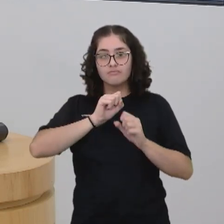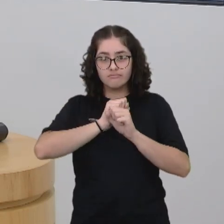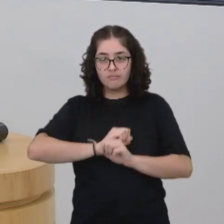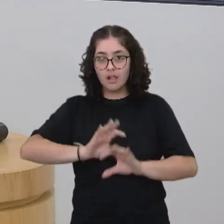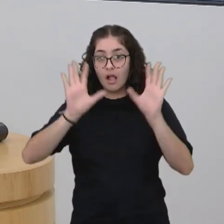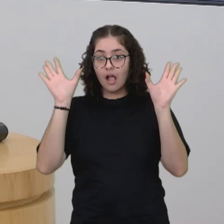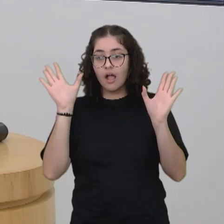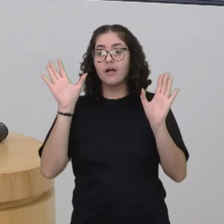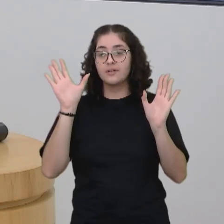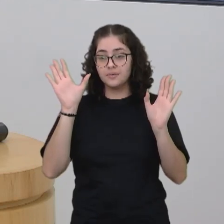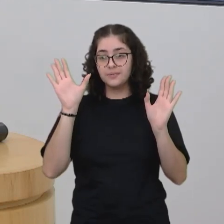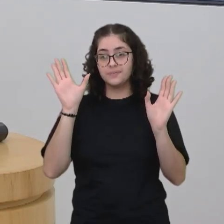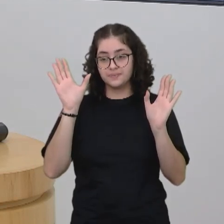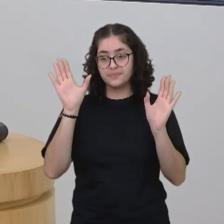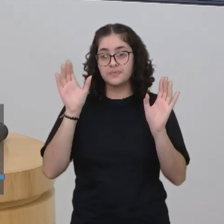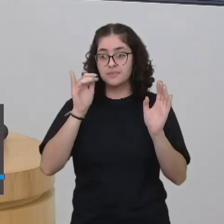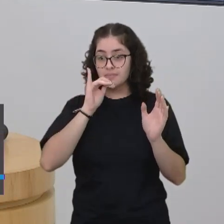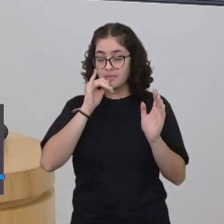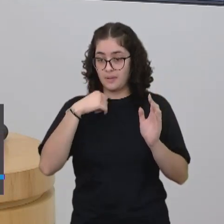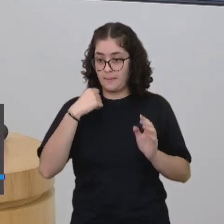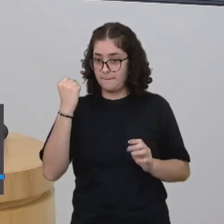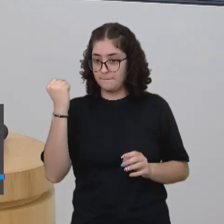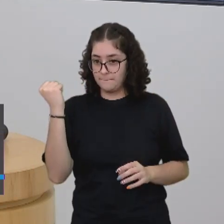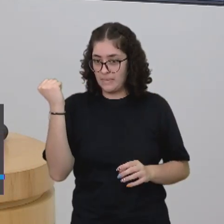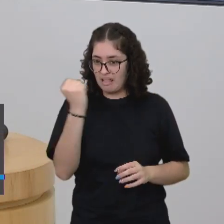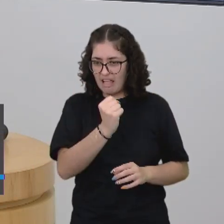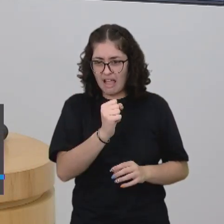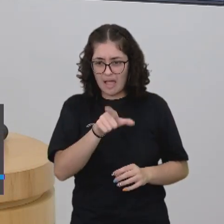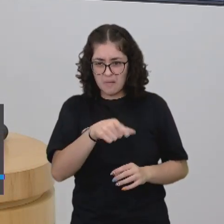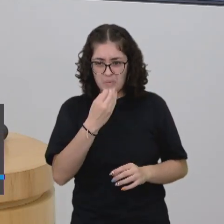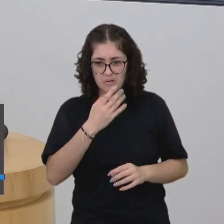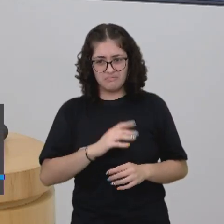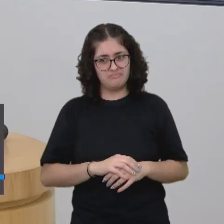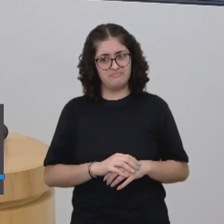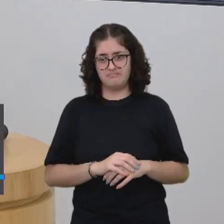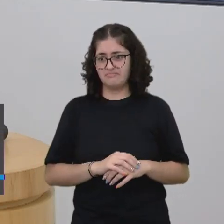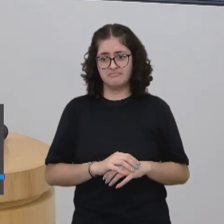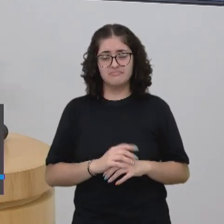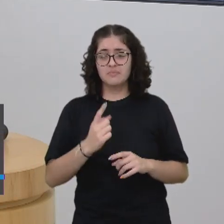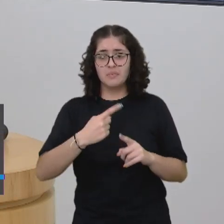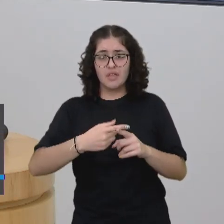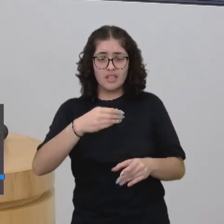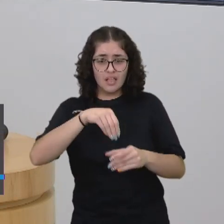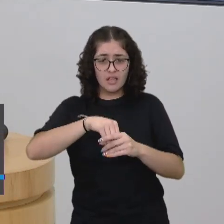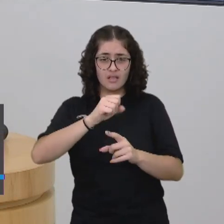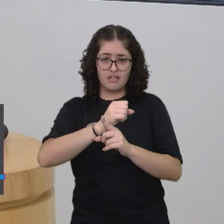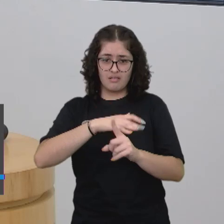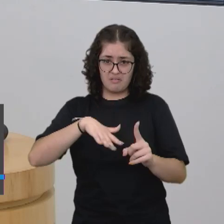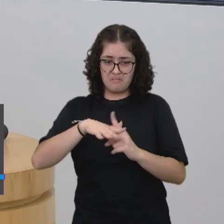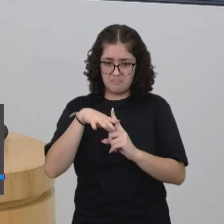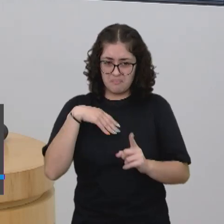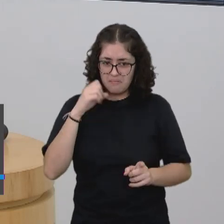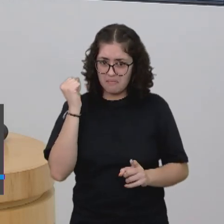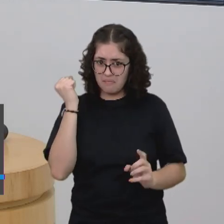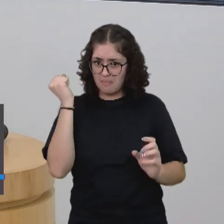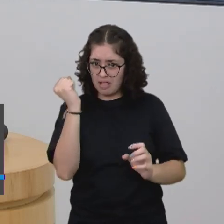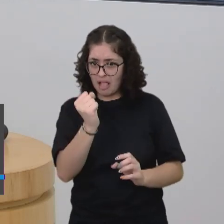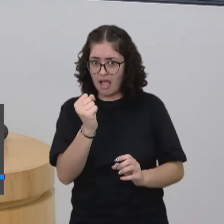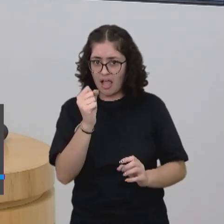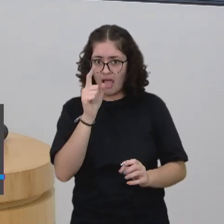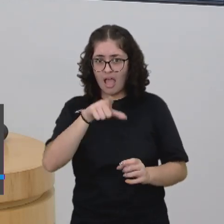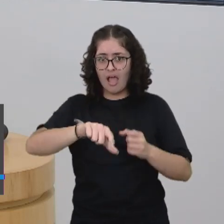cabeça que matar não é um bagulho legal. Por quê? Porque dentro da nossa sociedade, matar alguém é